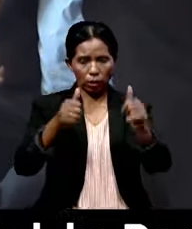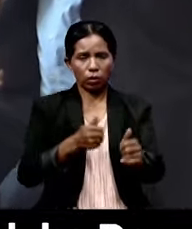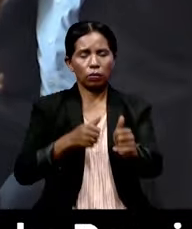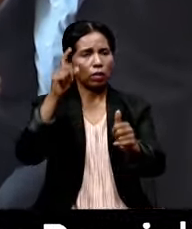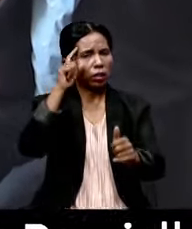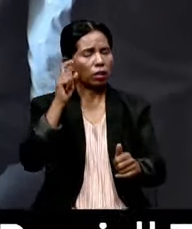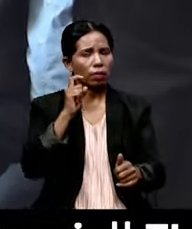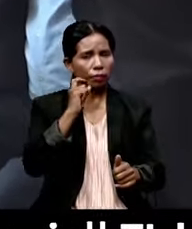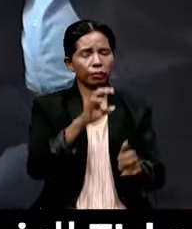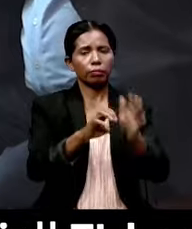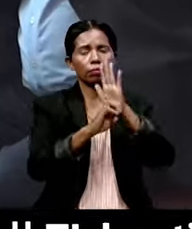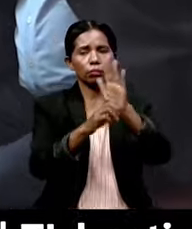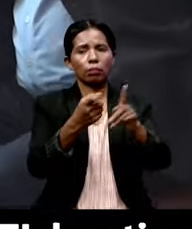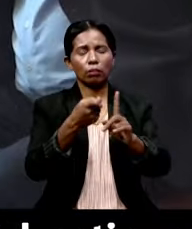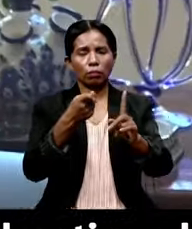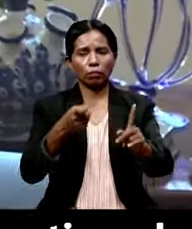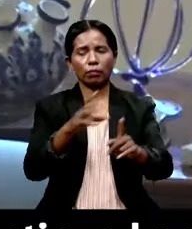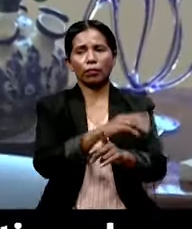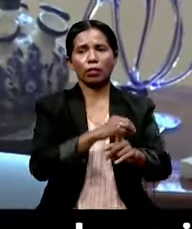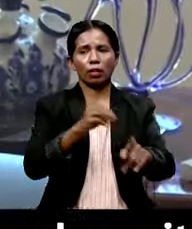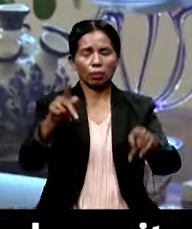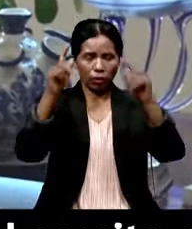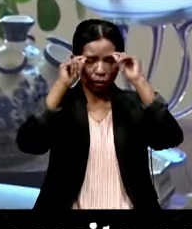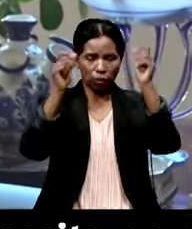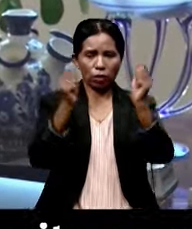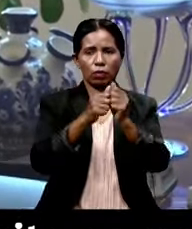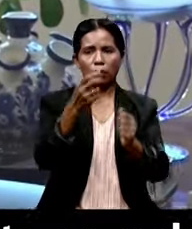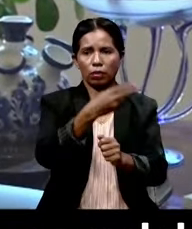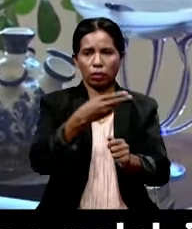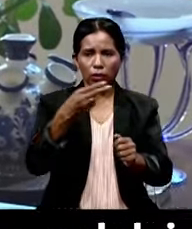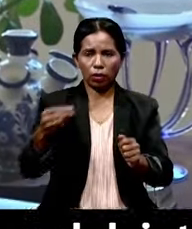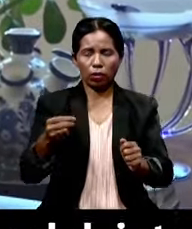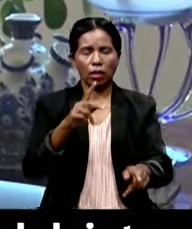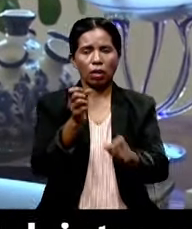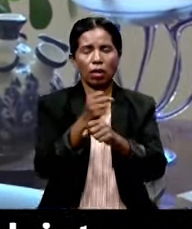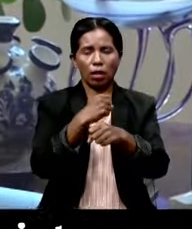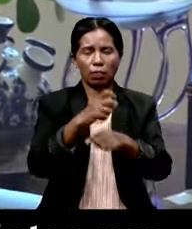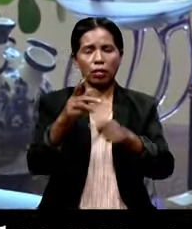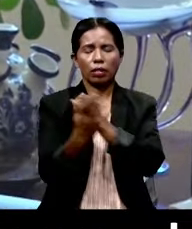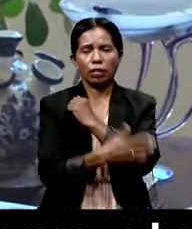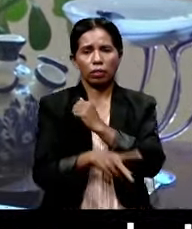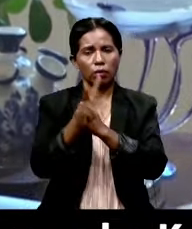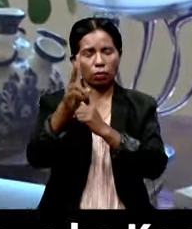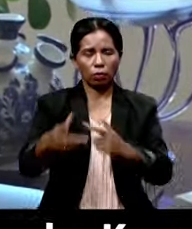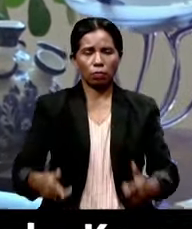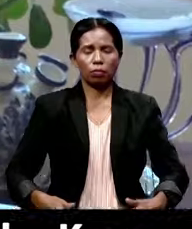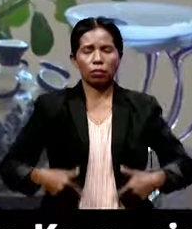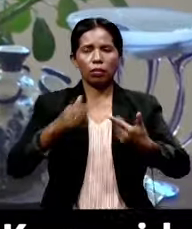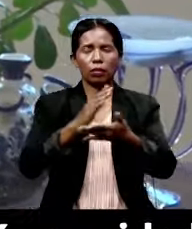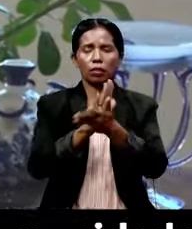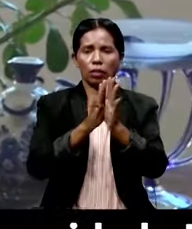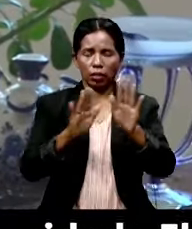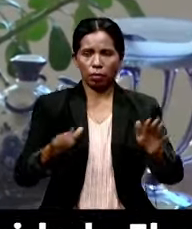Xanana, exemplo russo reconciliação povo Timor-Leste ou Indonésia, se ala povo Rairua Mores e Adame no unidade.